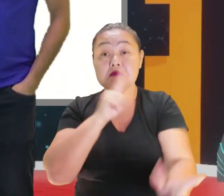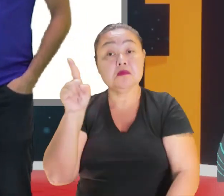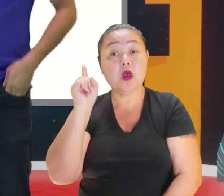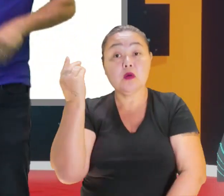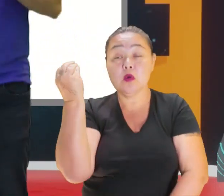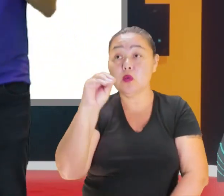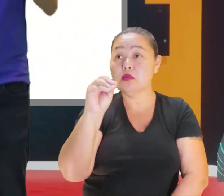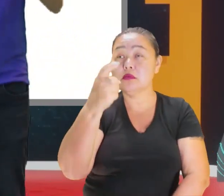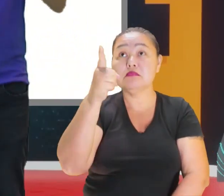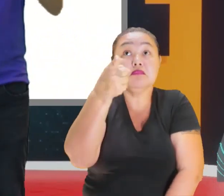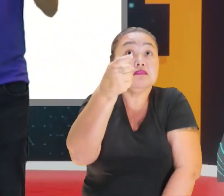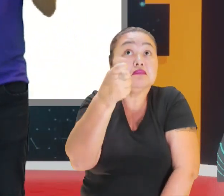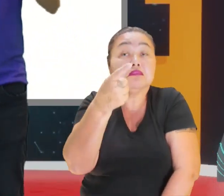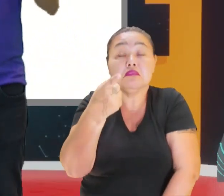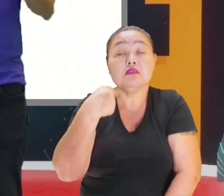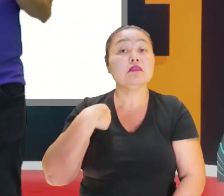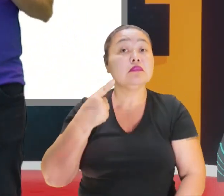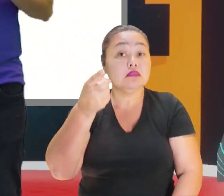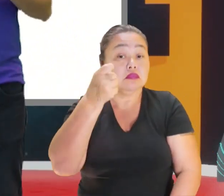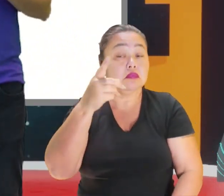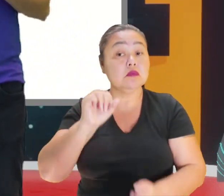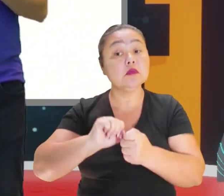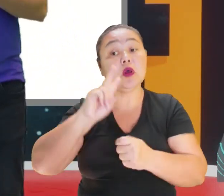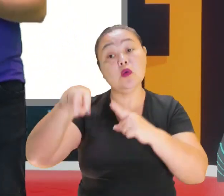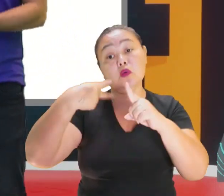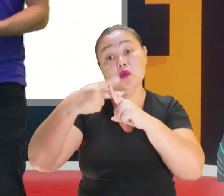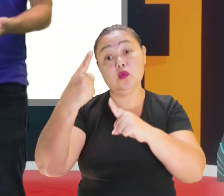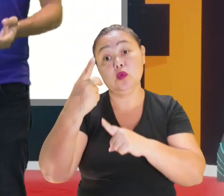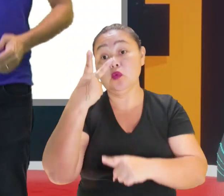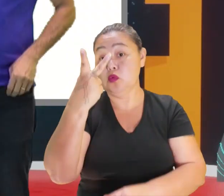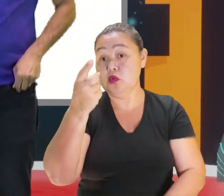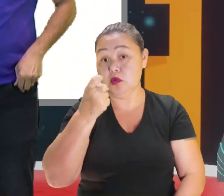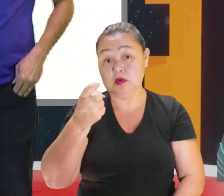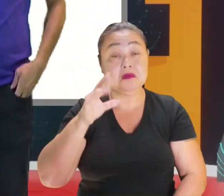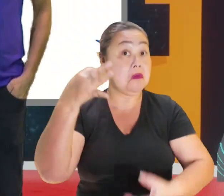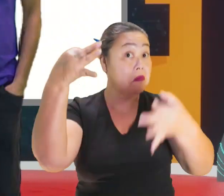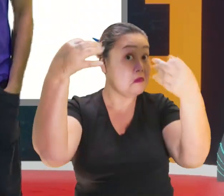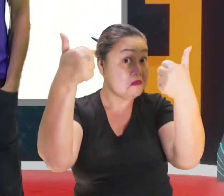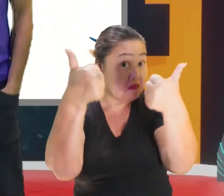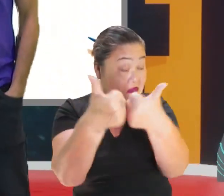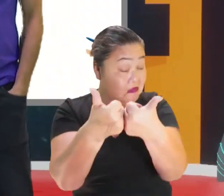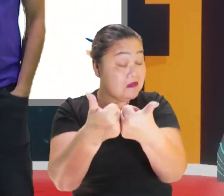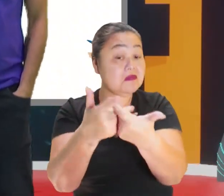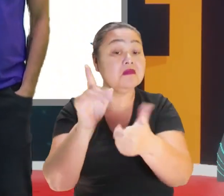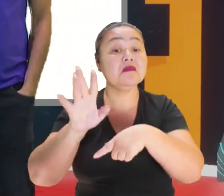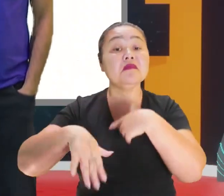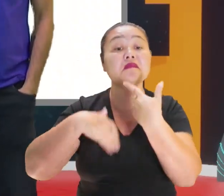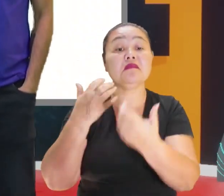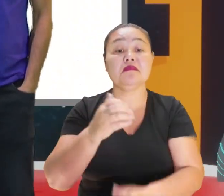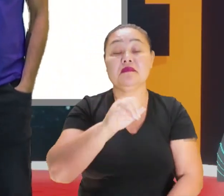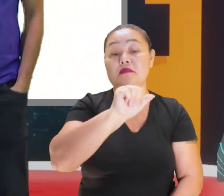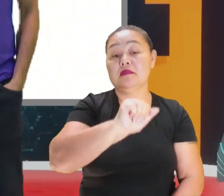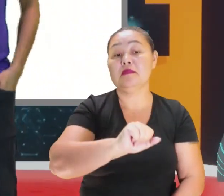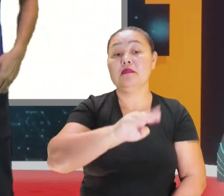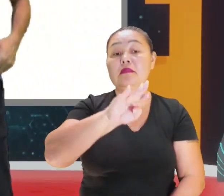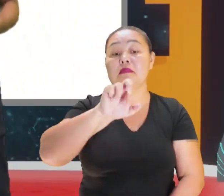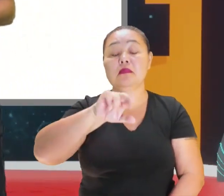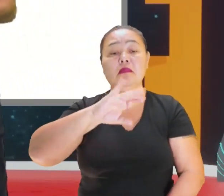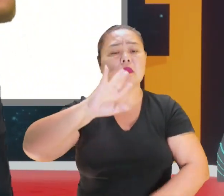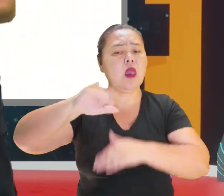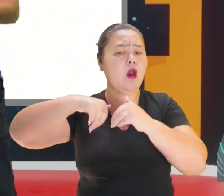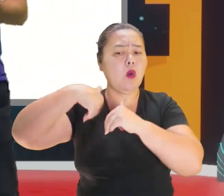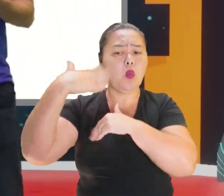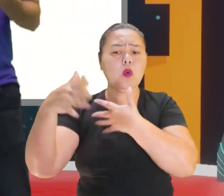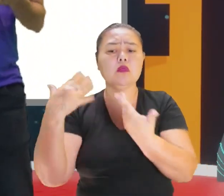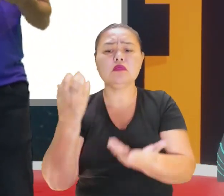X na minha cabeça aqui. Um X. O dobro é 2x? Ah, perfeito. Ah, olha aí. Quando a gente fala de algébrico, é aquilo que vai